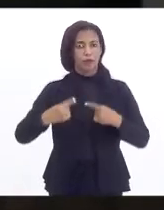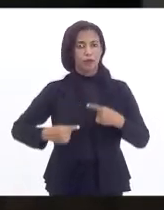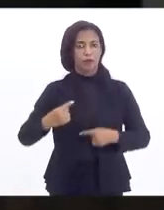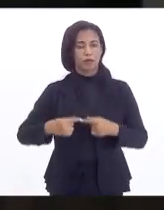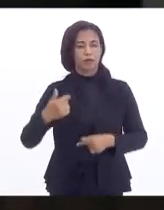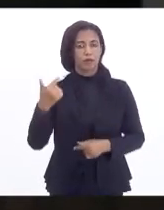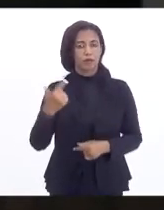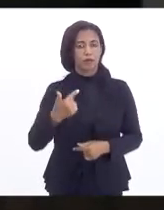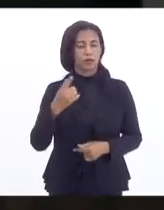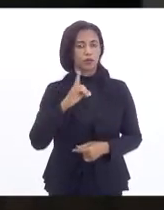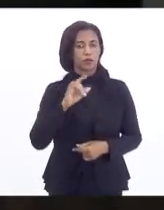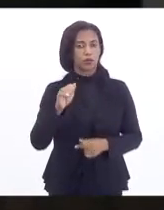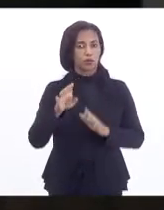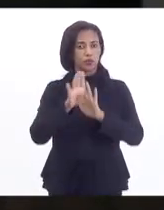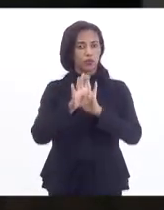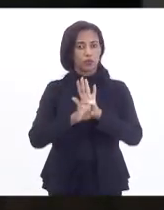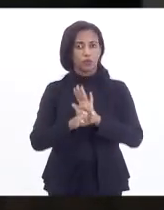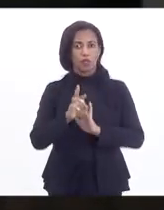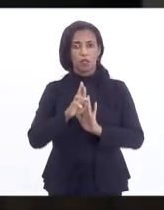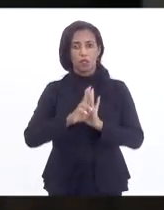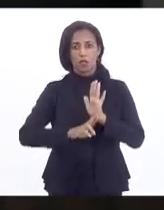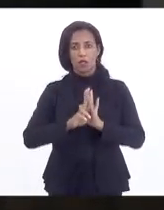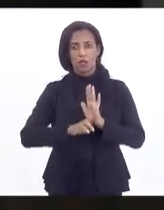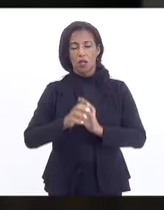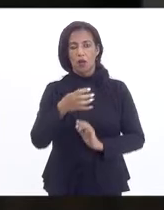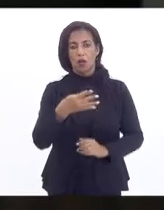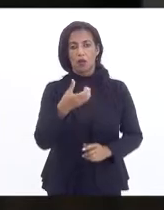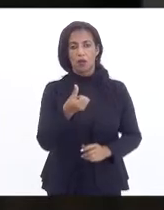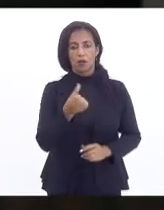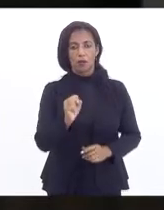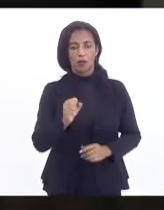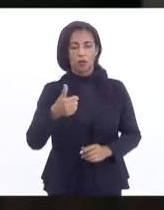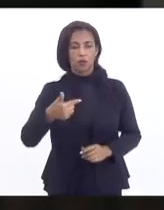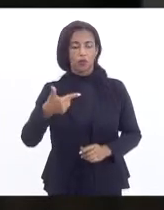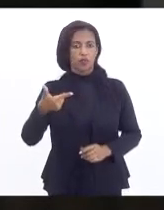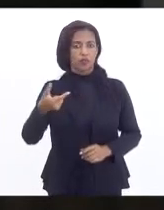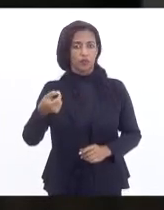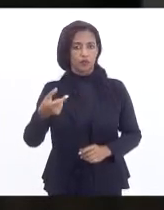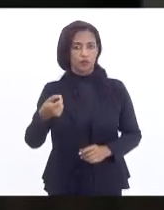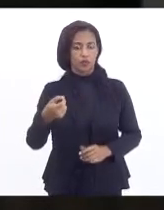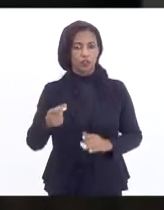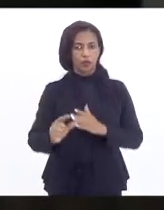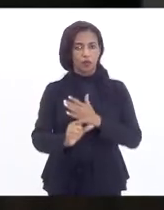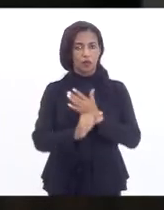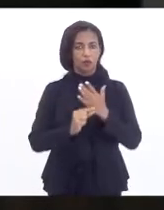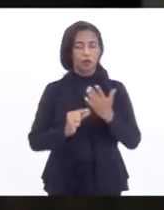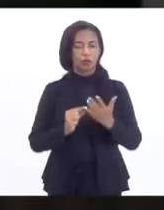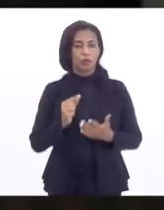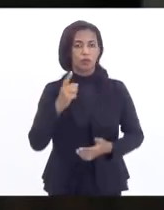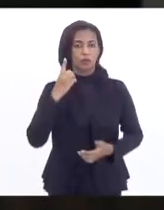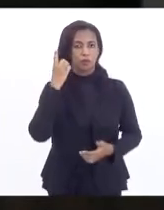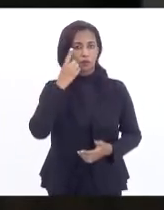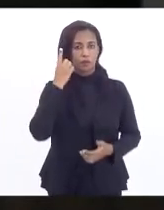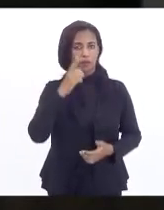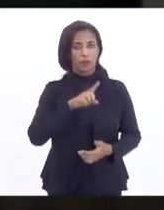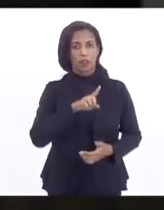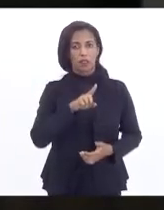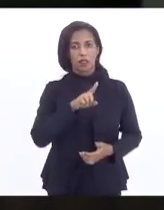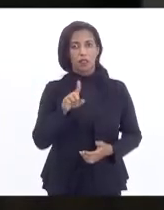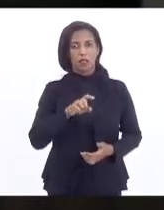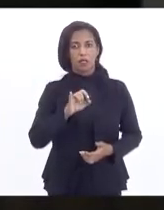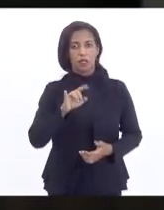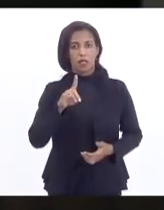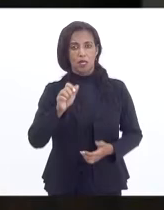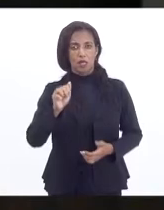segundo dia, parecimento de emendas, projeto de resolução número 468/2020, de autoria dos deputados Zeidan e André